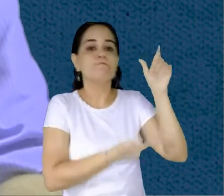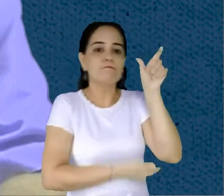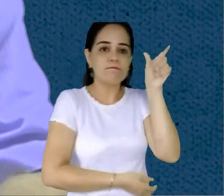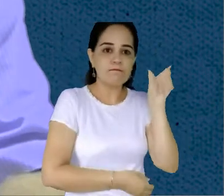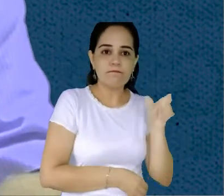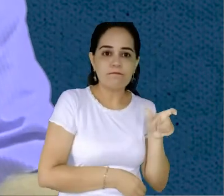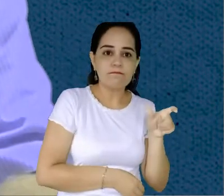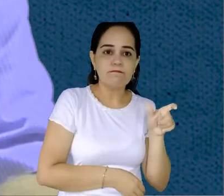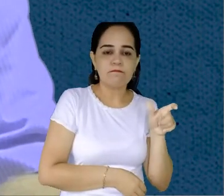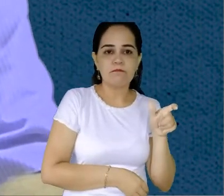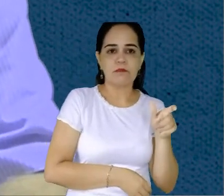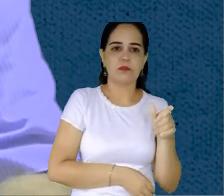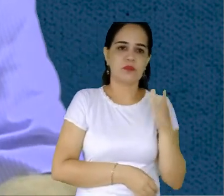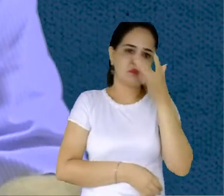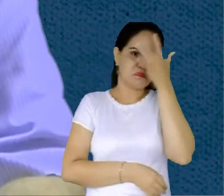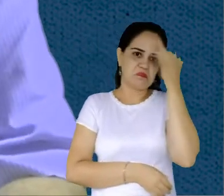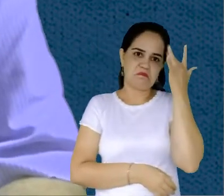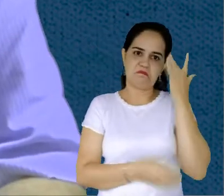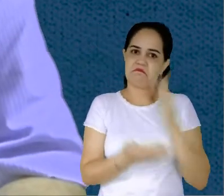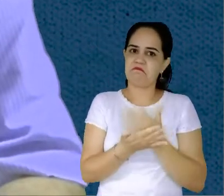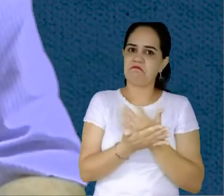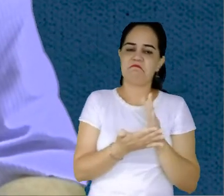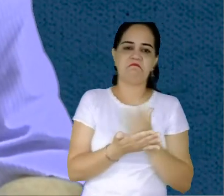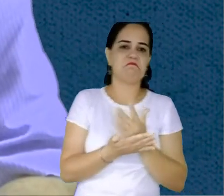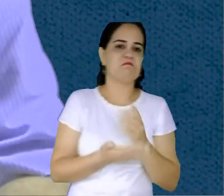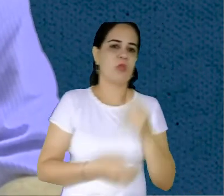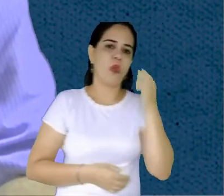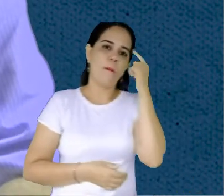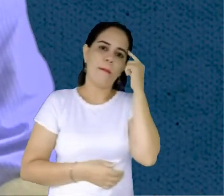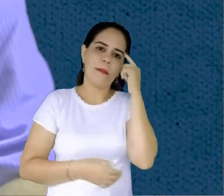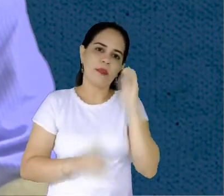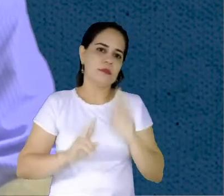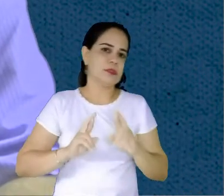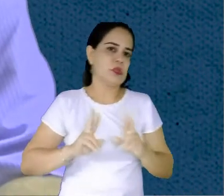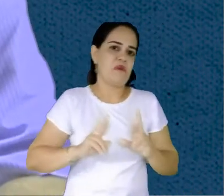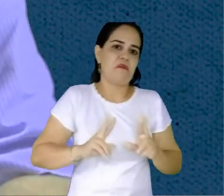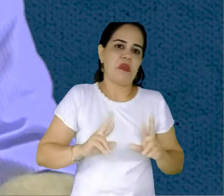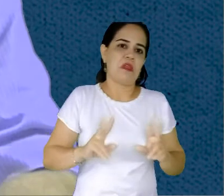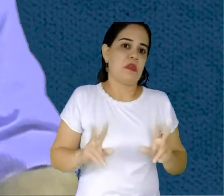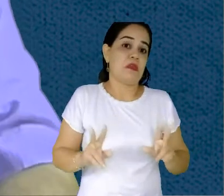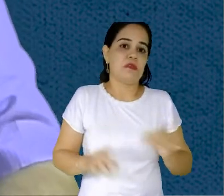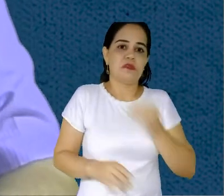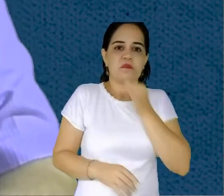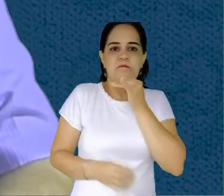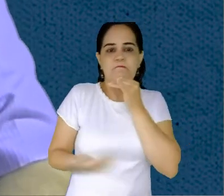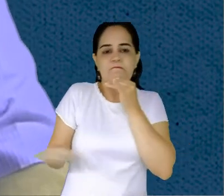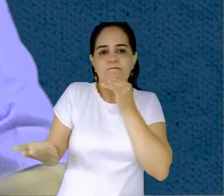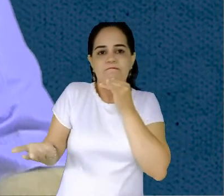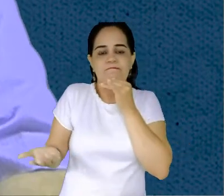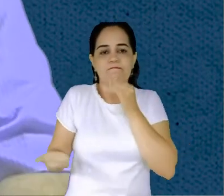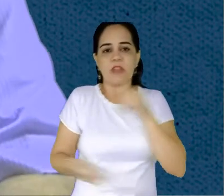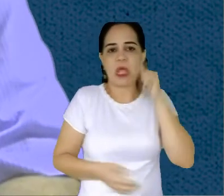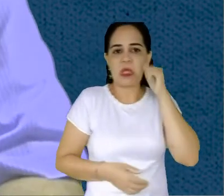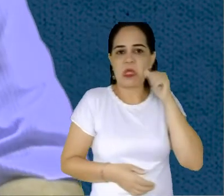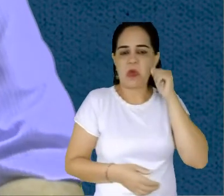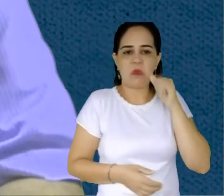Mas muita gente não pensa assim. Muita gente pensa, nos Estados Unidos, por exemplo, que a mulher tem direito ao seu